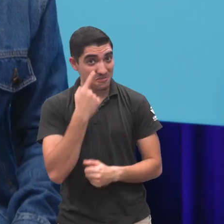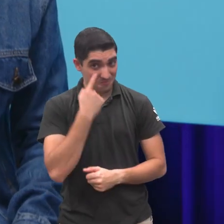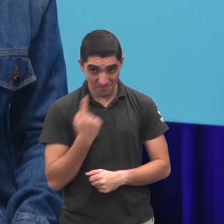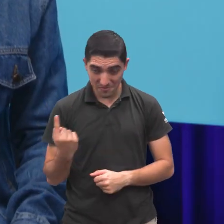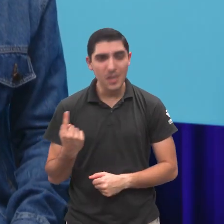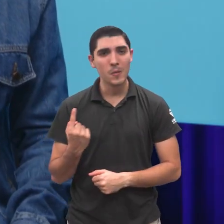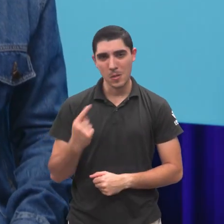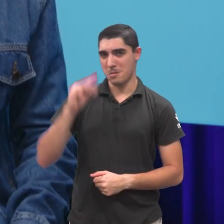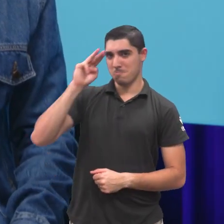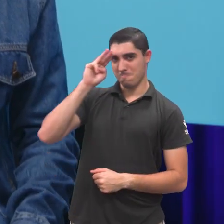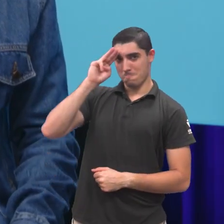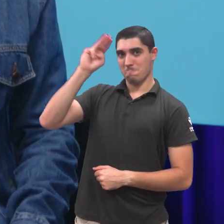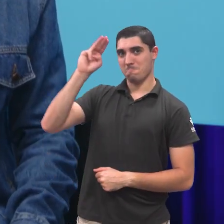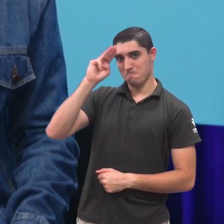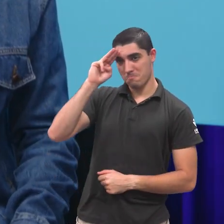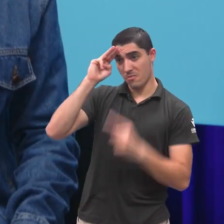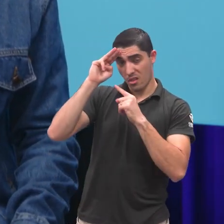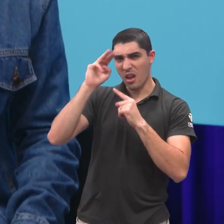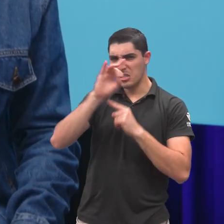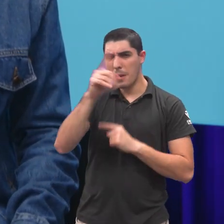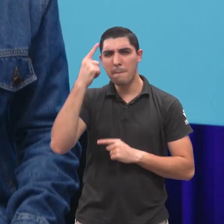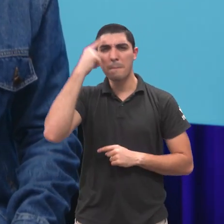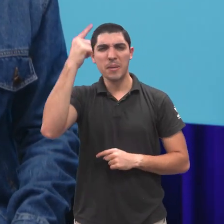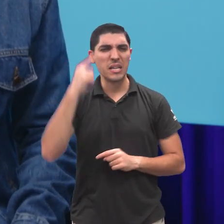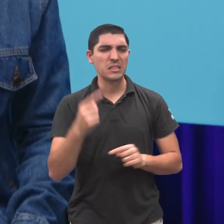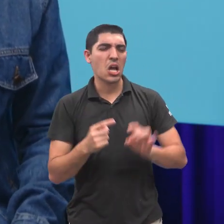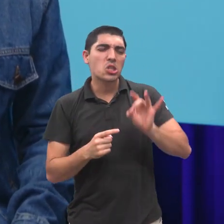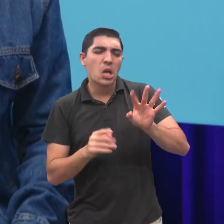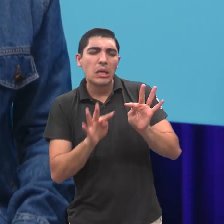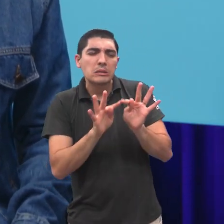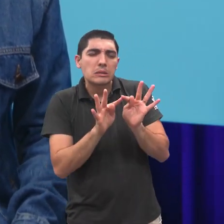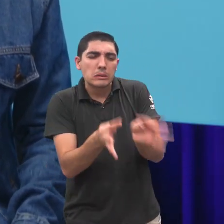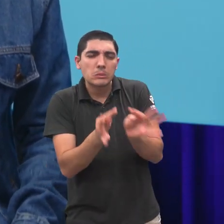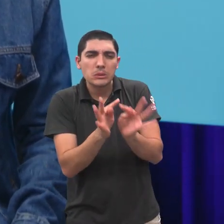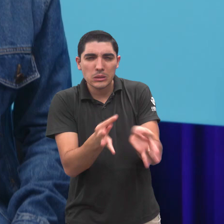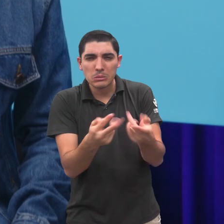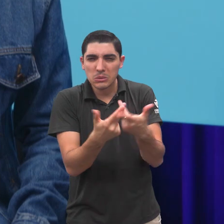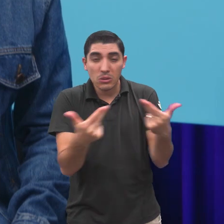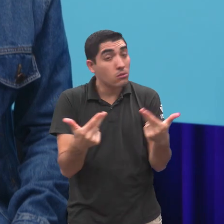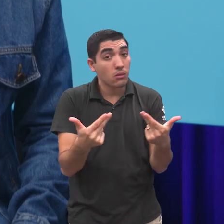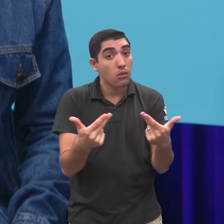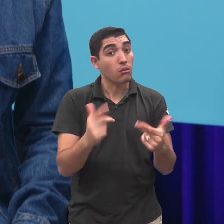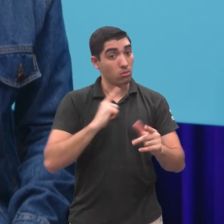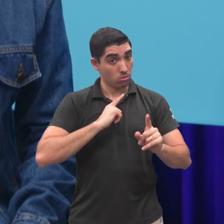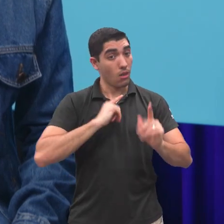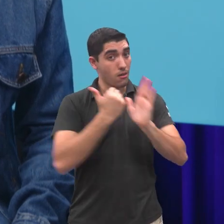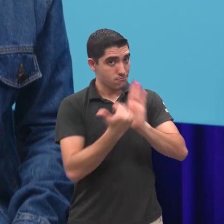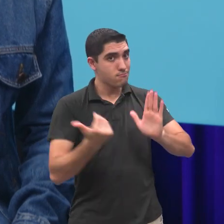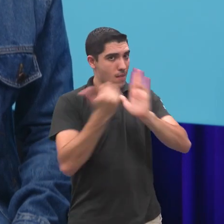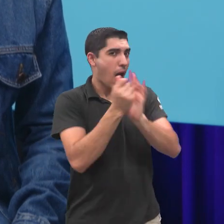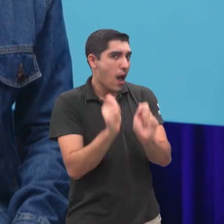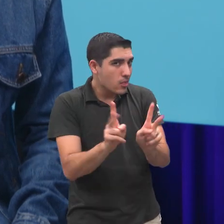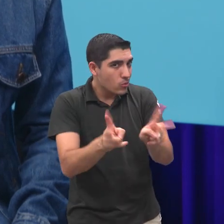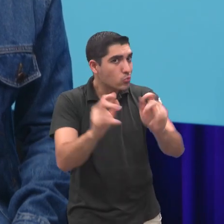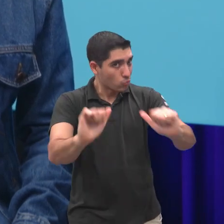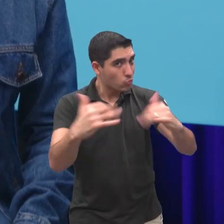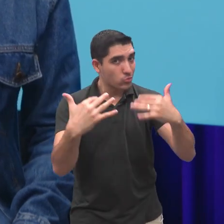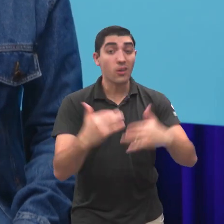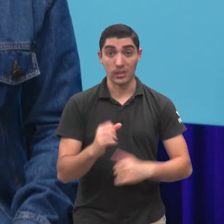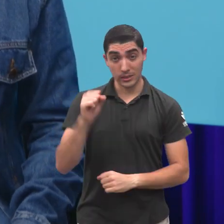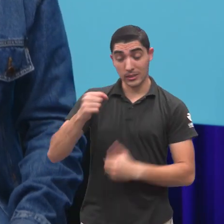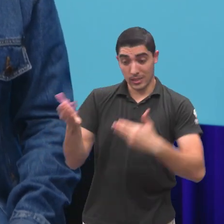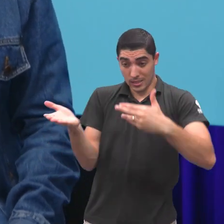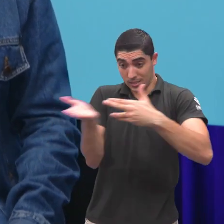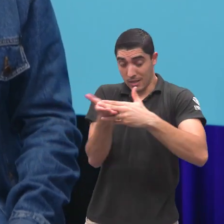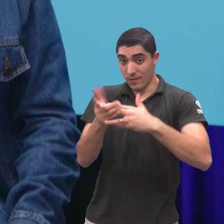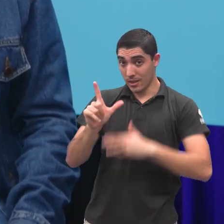para perceber aí, né, que o escotismo vai muito além do que muita gente pensa, muita gente imagina, e tem mais por aqui, que no programa daqui a pouco tem mais. Tem mesmo,